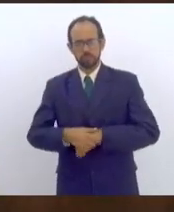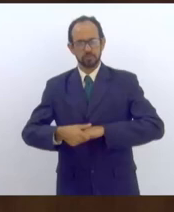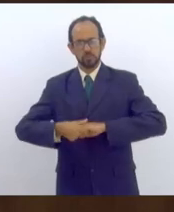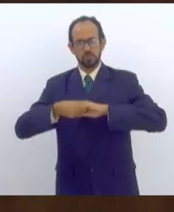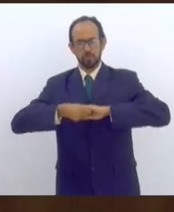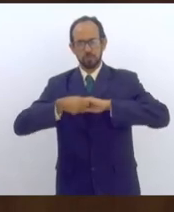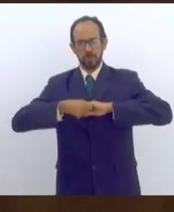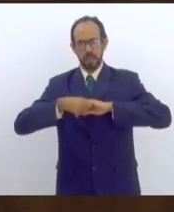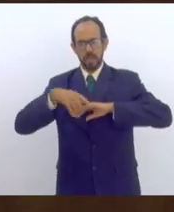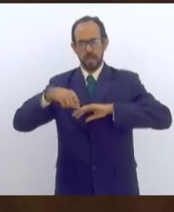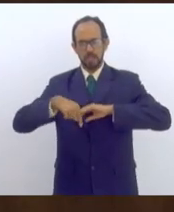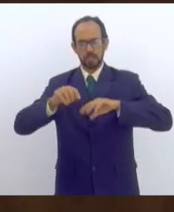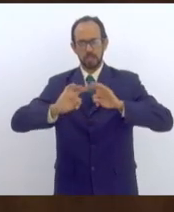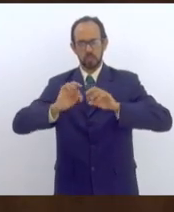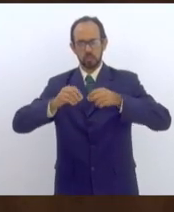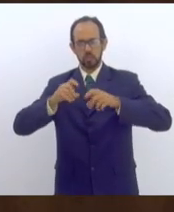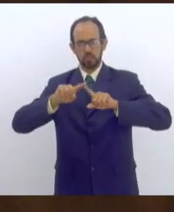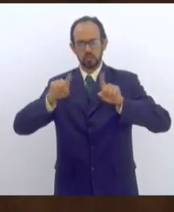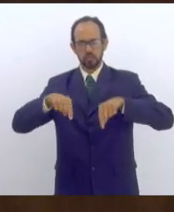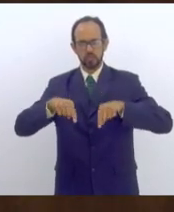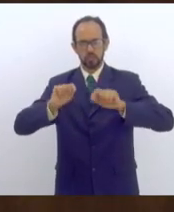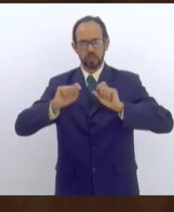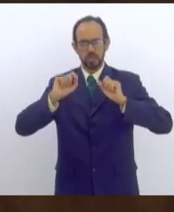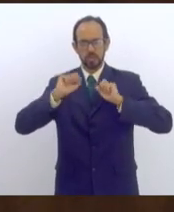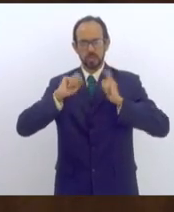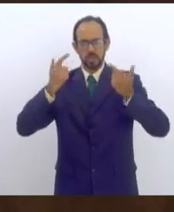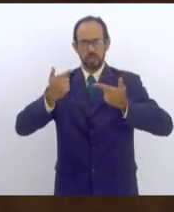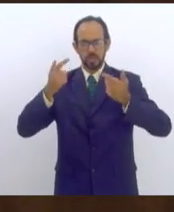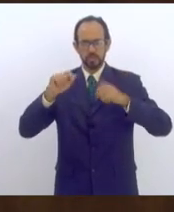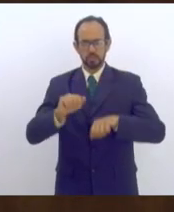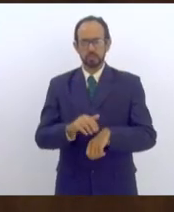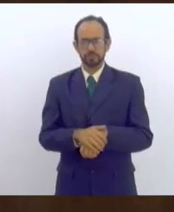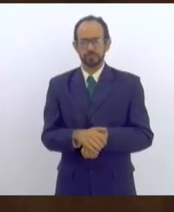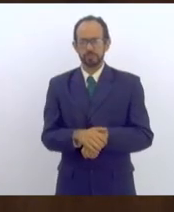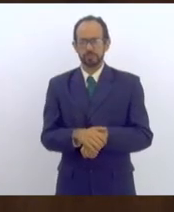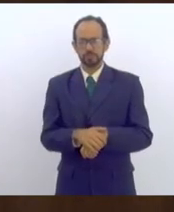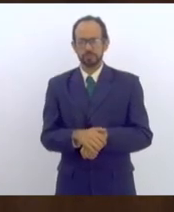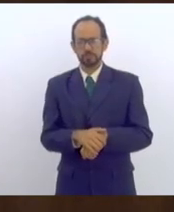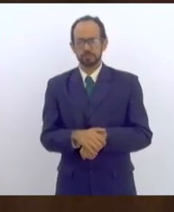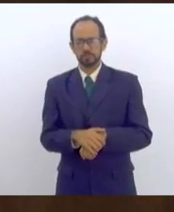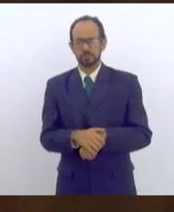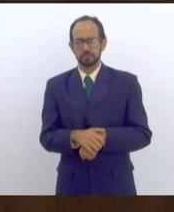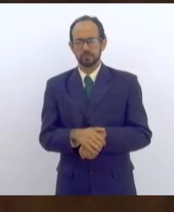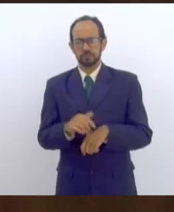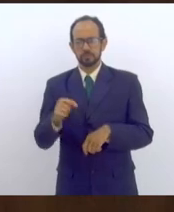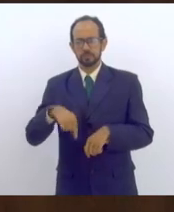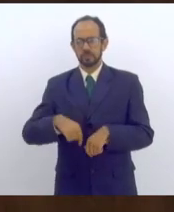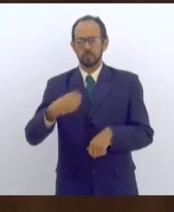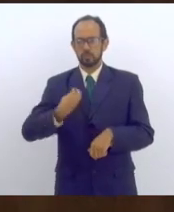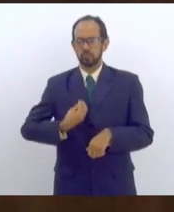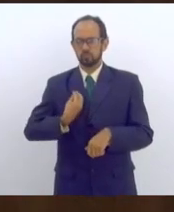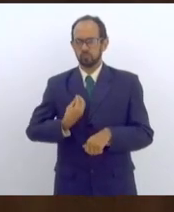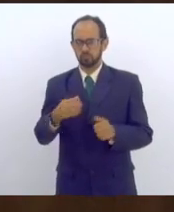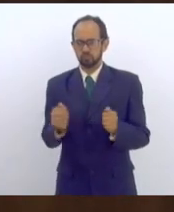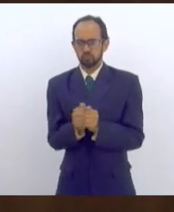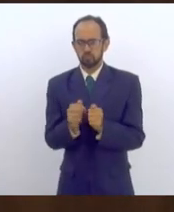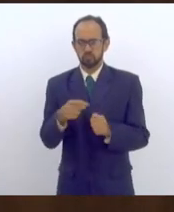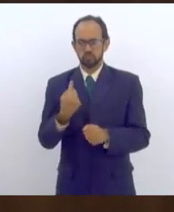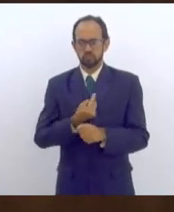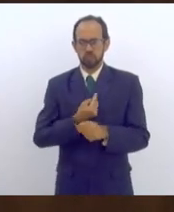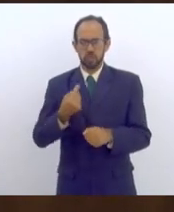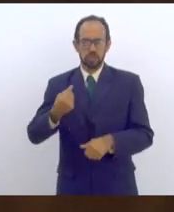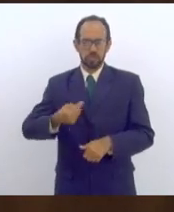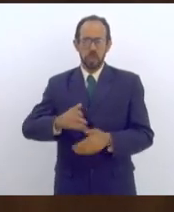aqui a todos os servidores da casa que estão conosco aqui já há algum